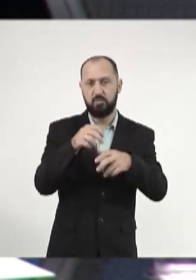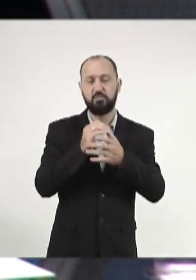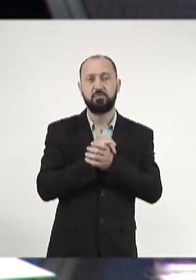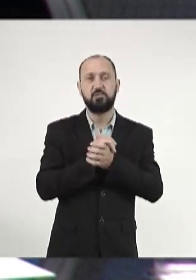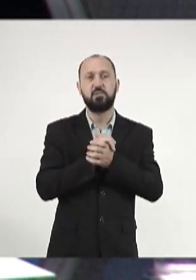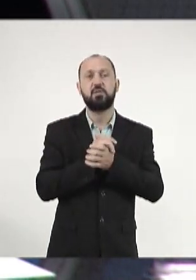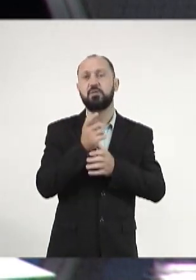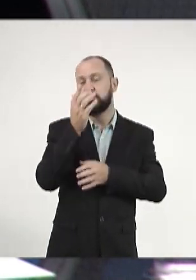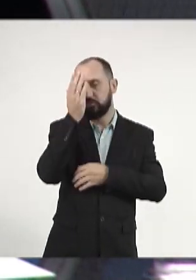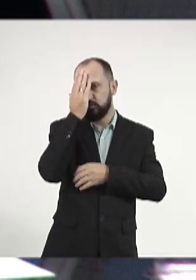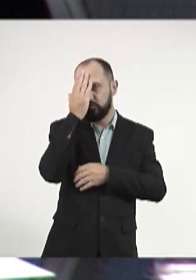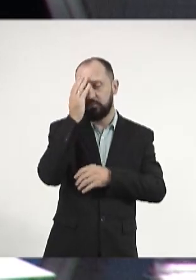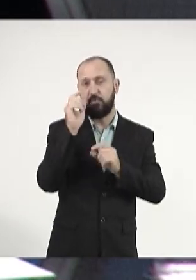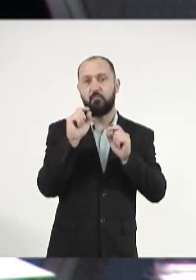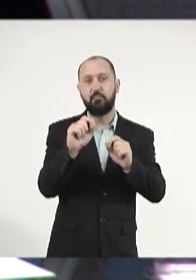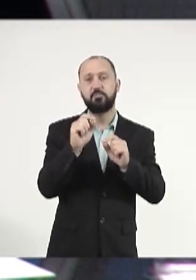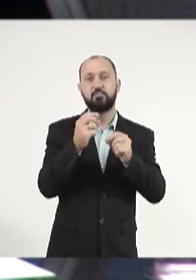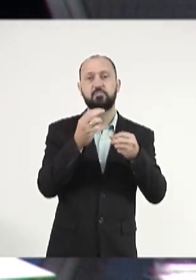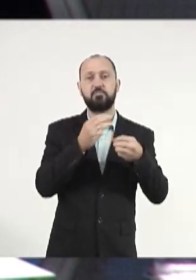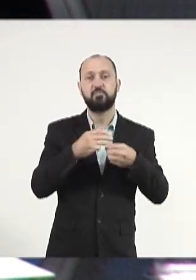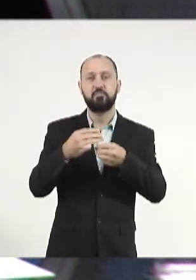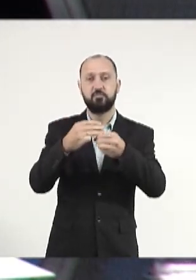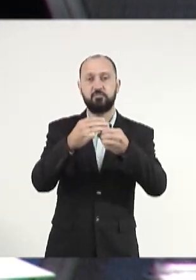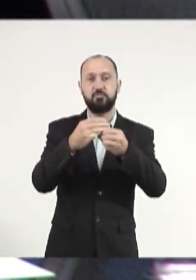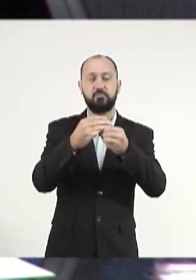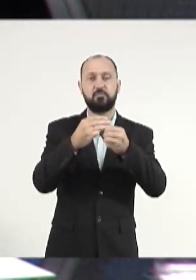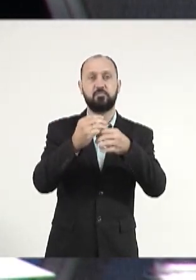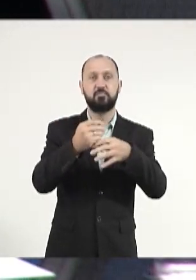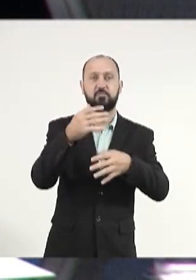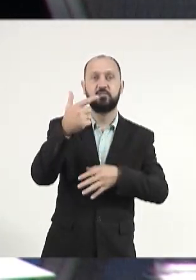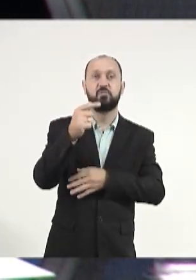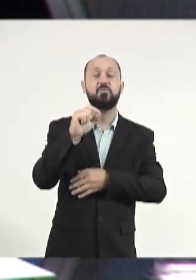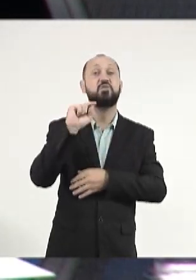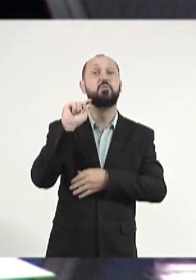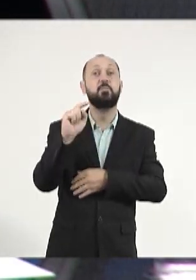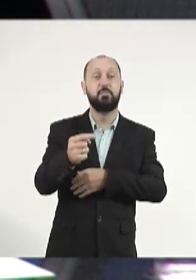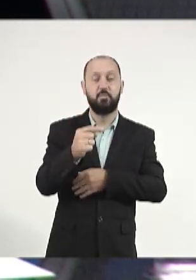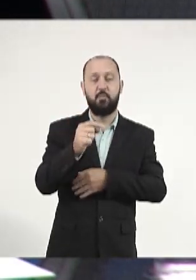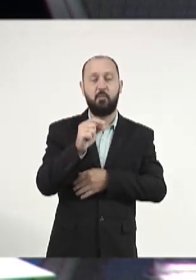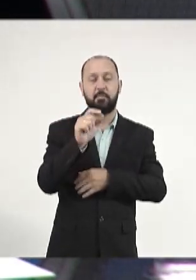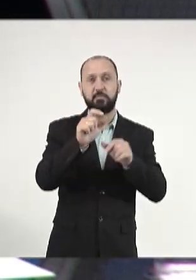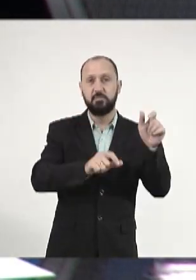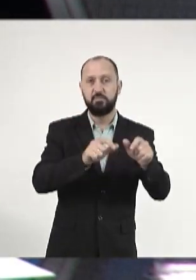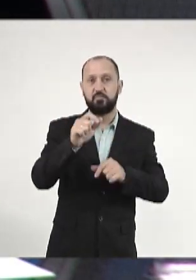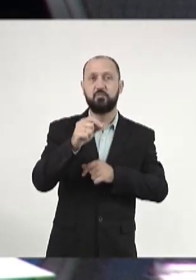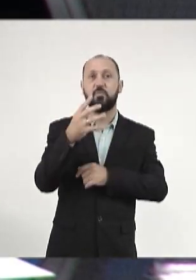e nós sabemos que os municípios abaixo de 20 mil habitantes,